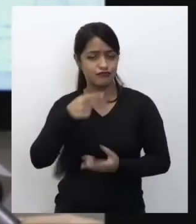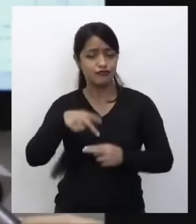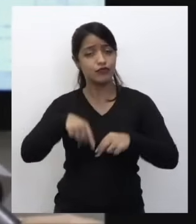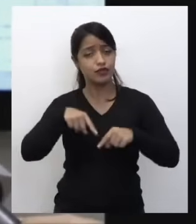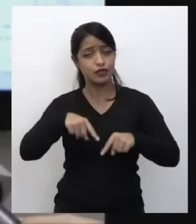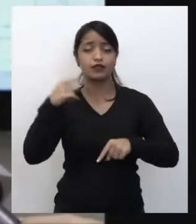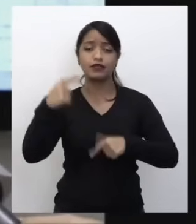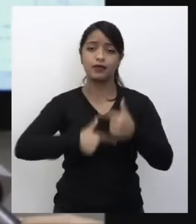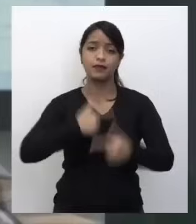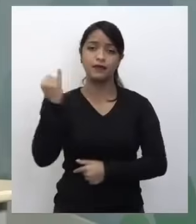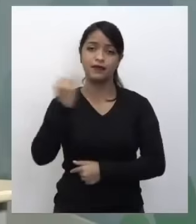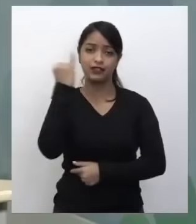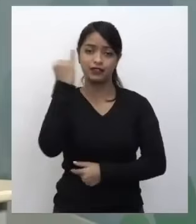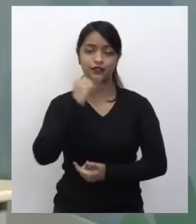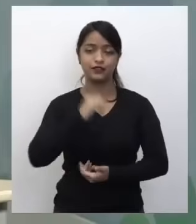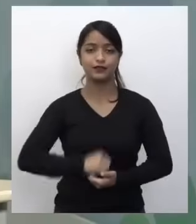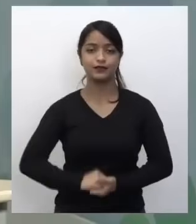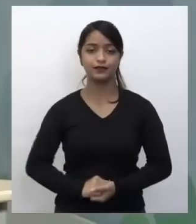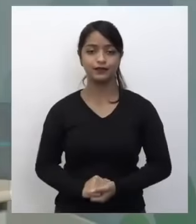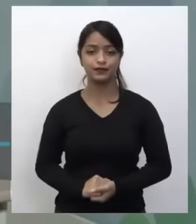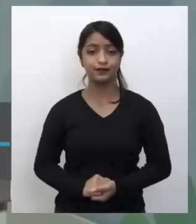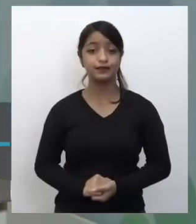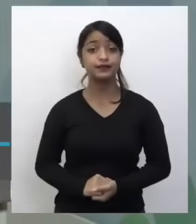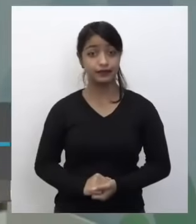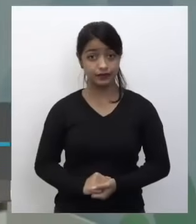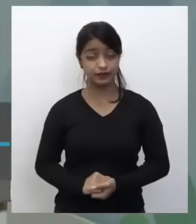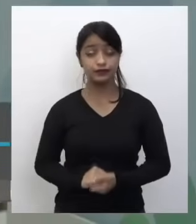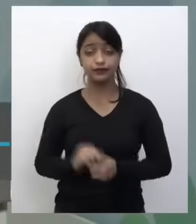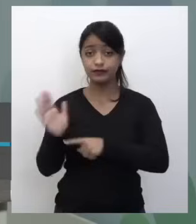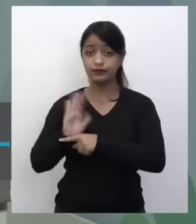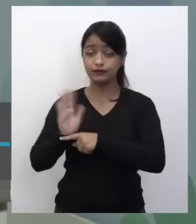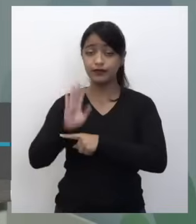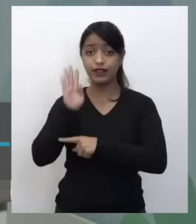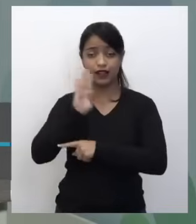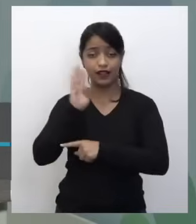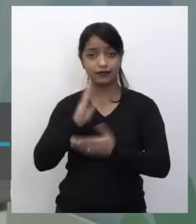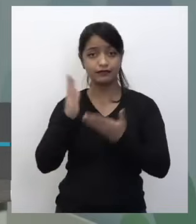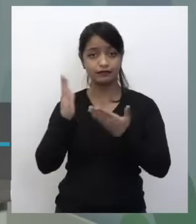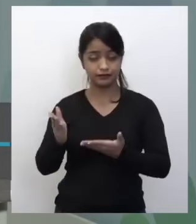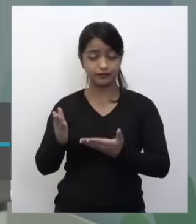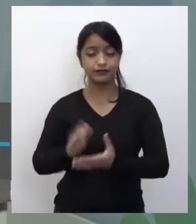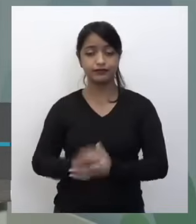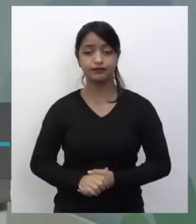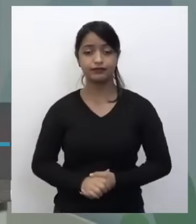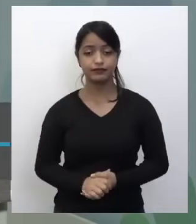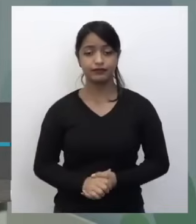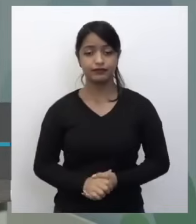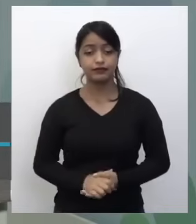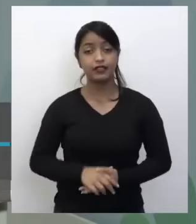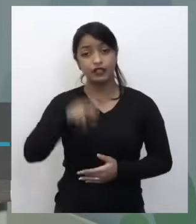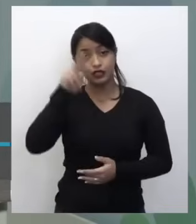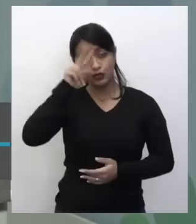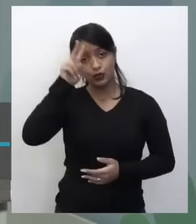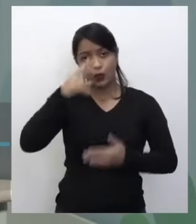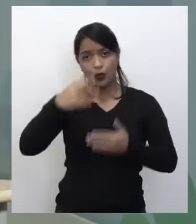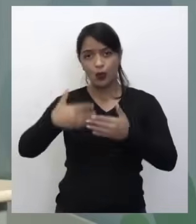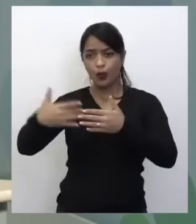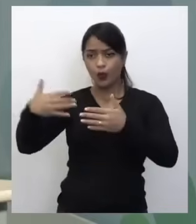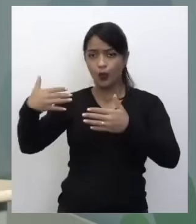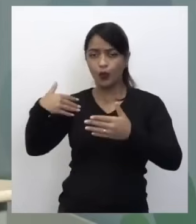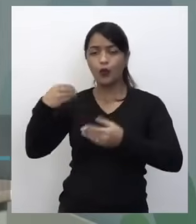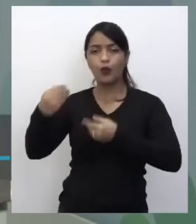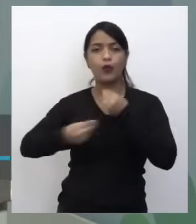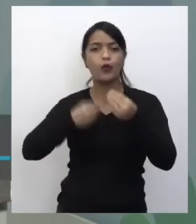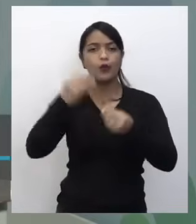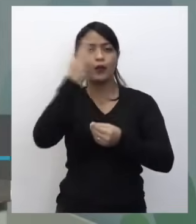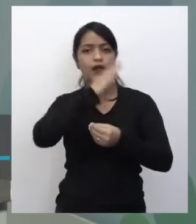trabalho. Bom, muito legal esse vídeo aí, né? Sobre a questão aí do histórico da meteorologia aqui no